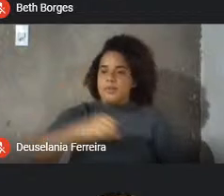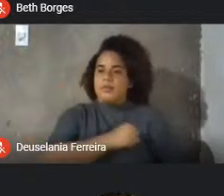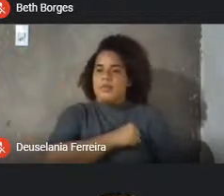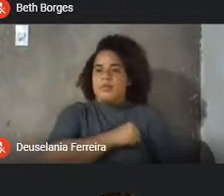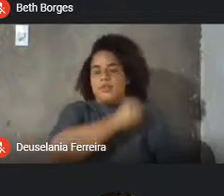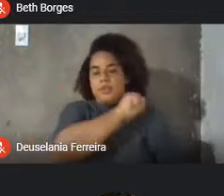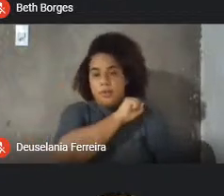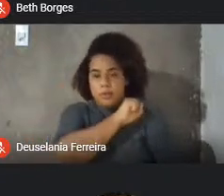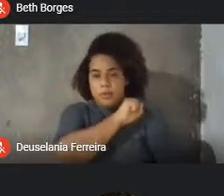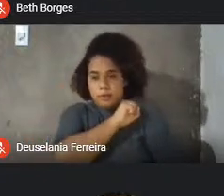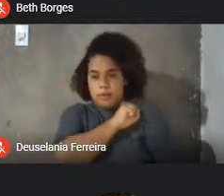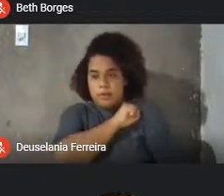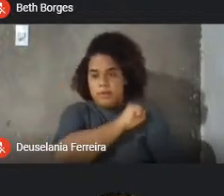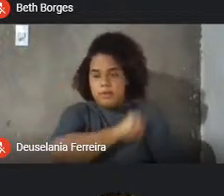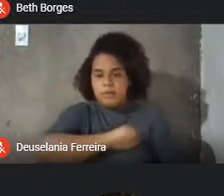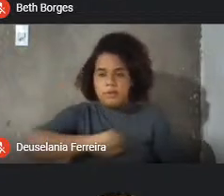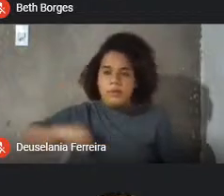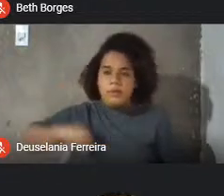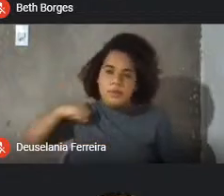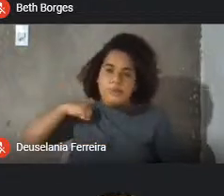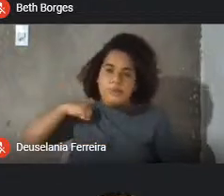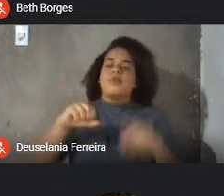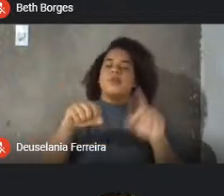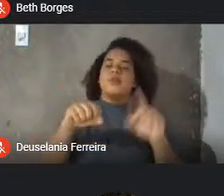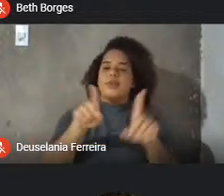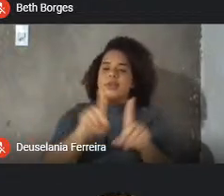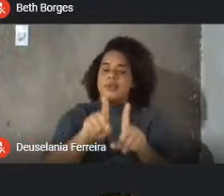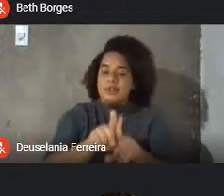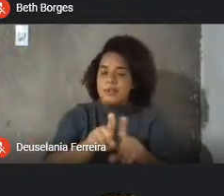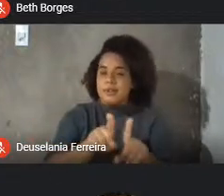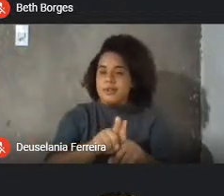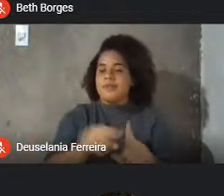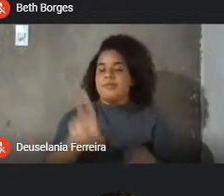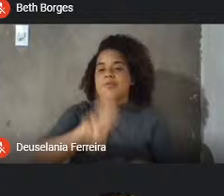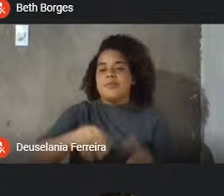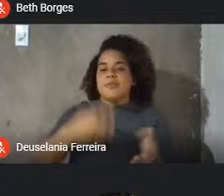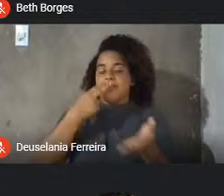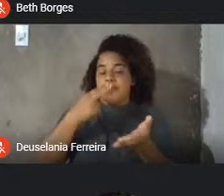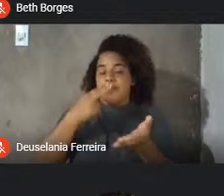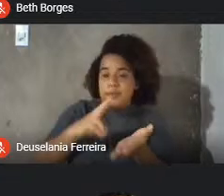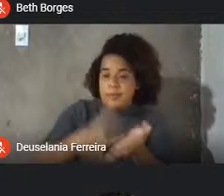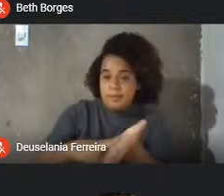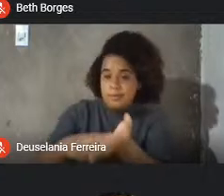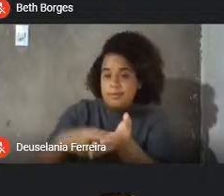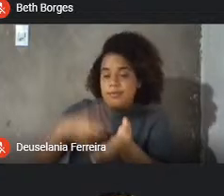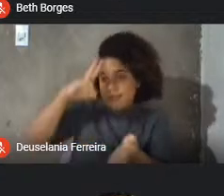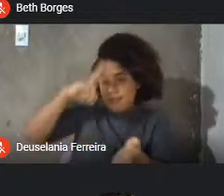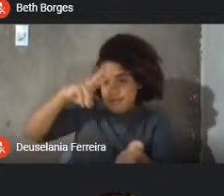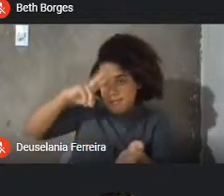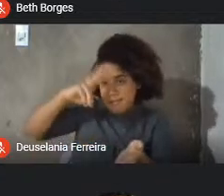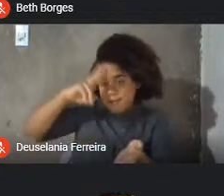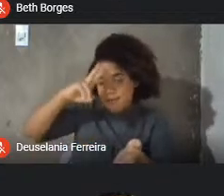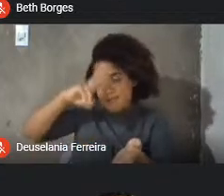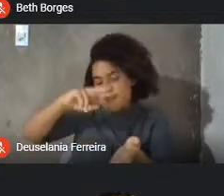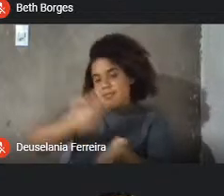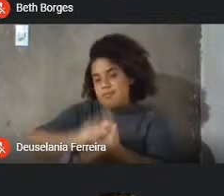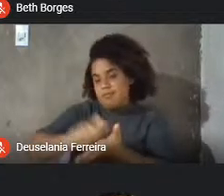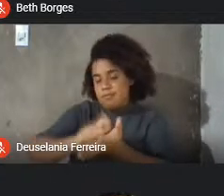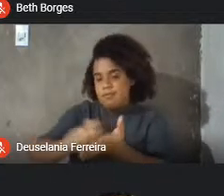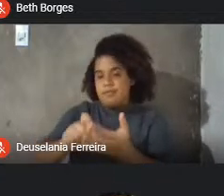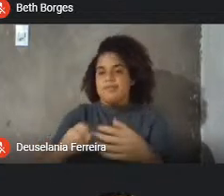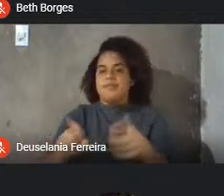processo de auto-hipnose, de cartão-lembrete, de